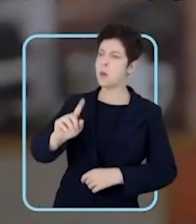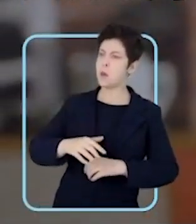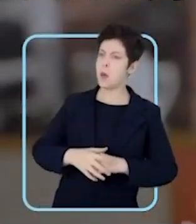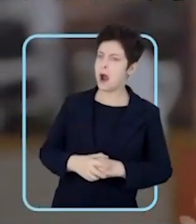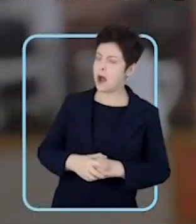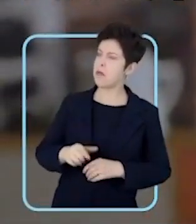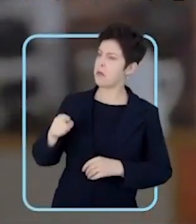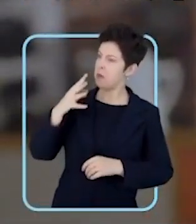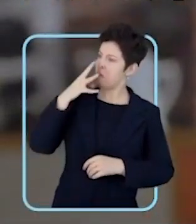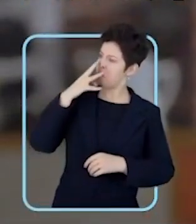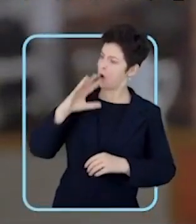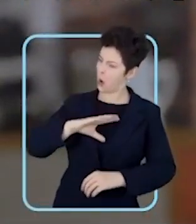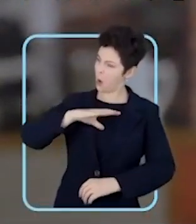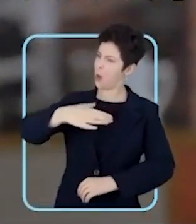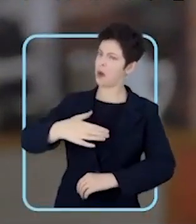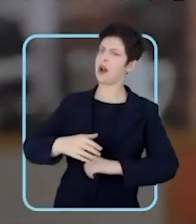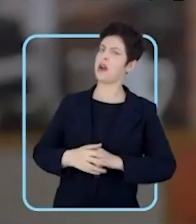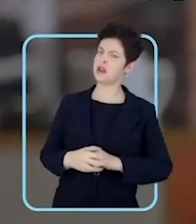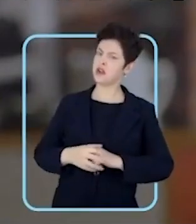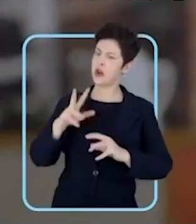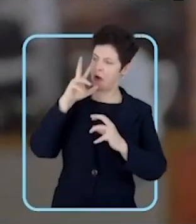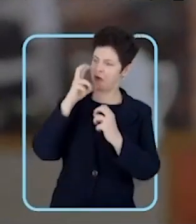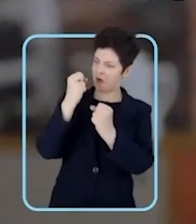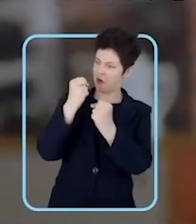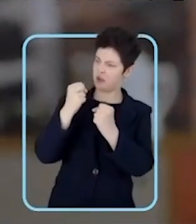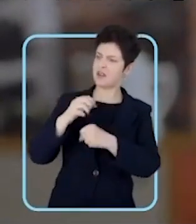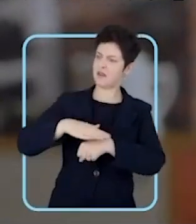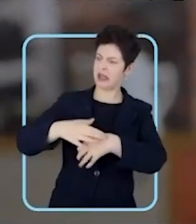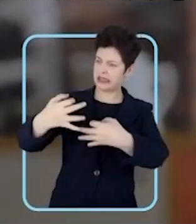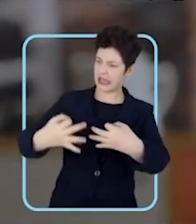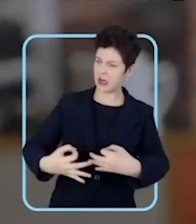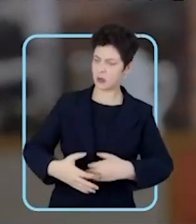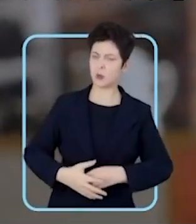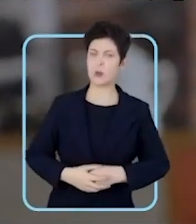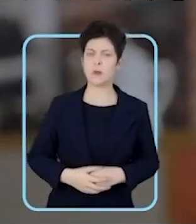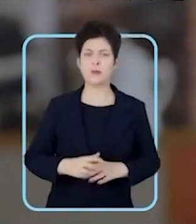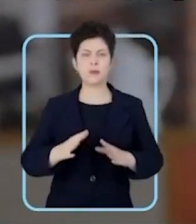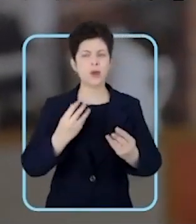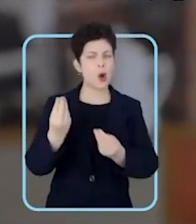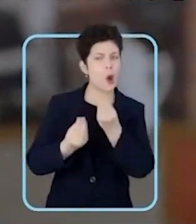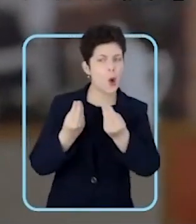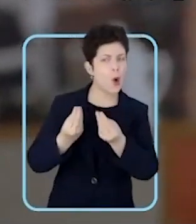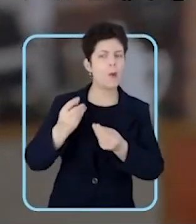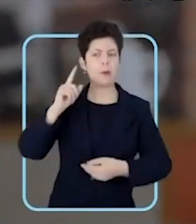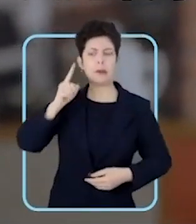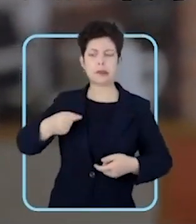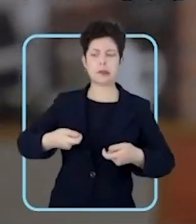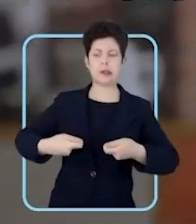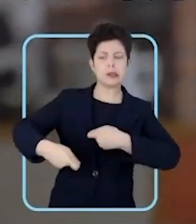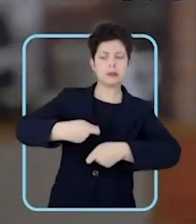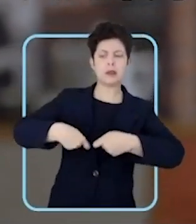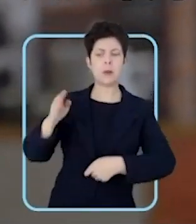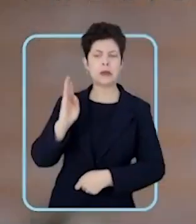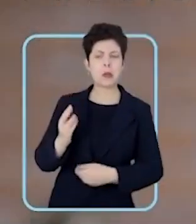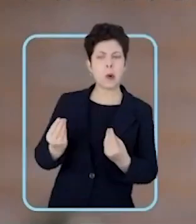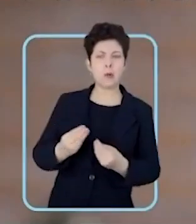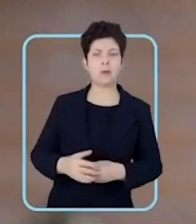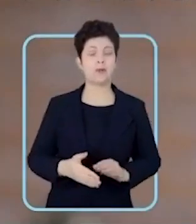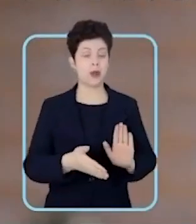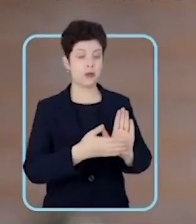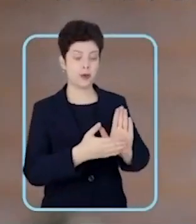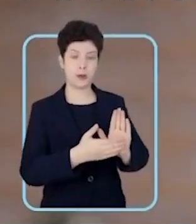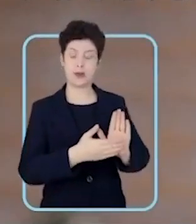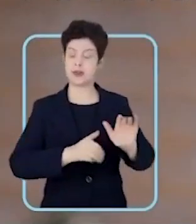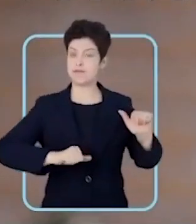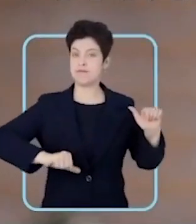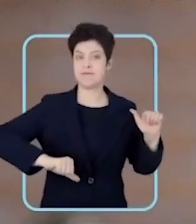eu não te conhecia. Eu tô vendo que você é corajosa, que você tem garra e faz o certo. Mas como é que você vai comandar o Brasil? Nós temos